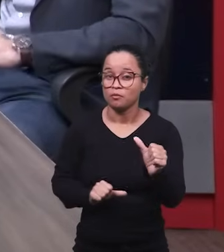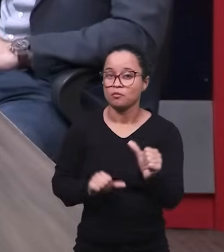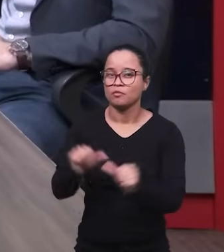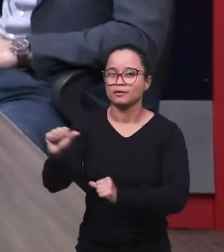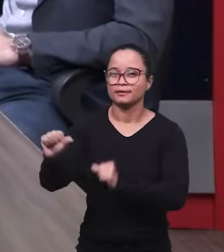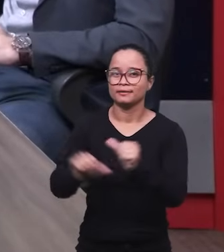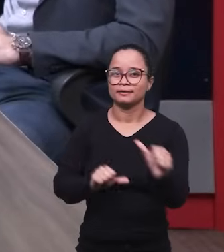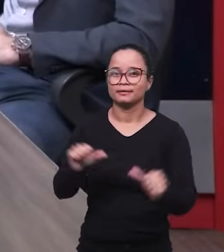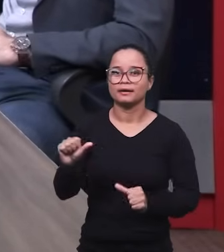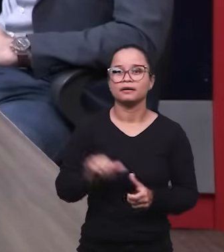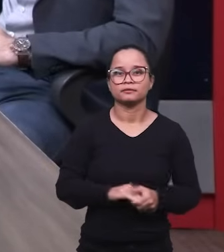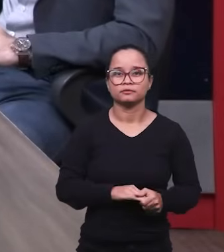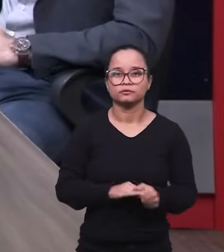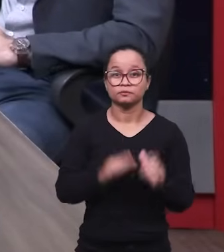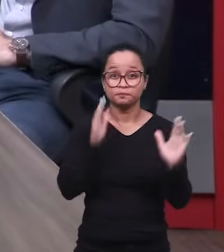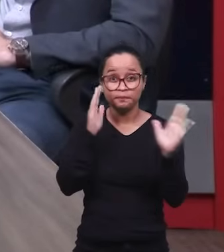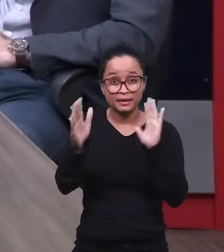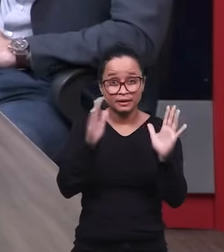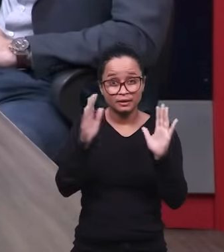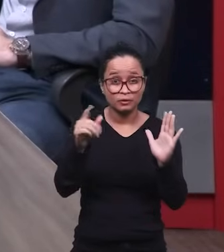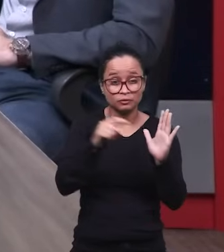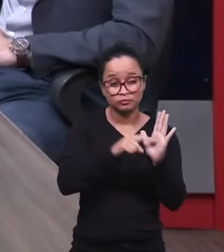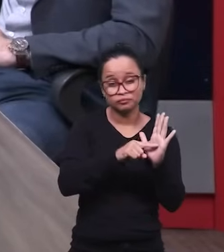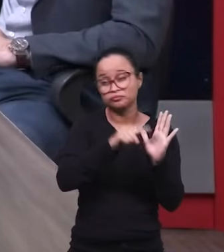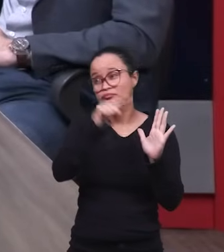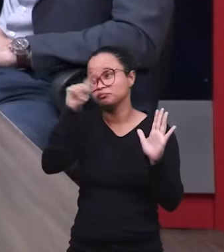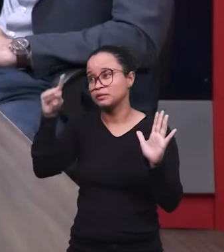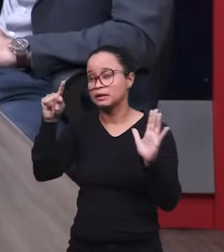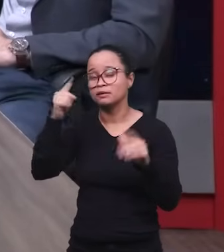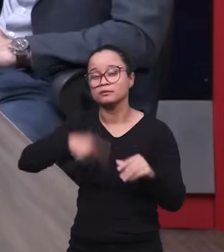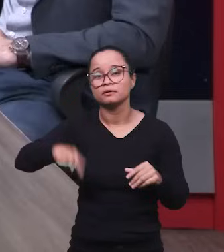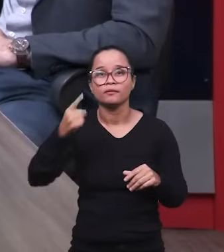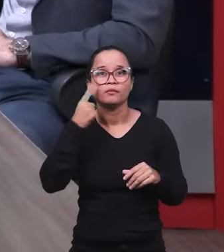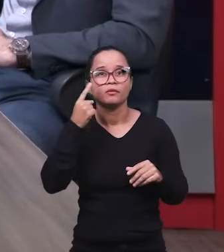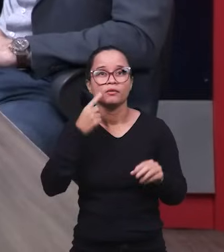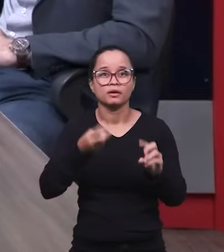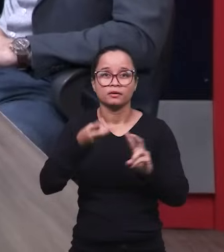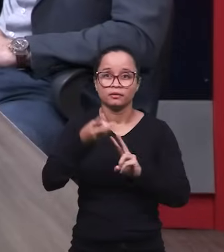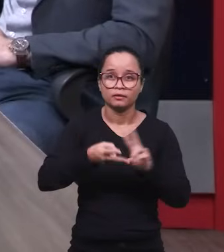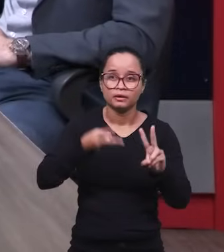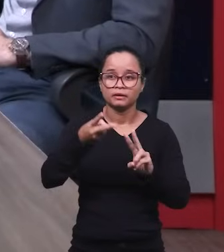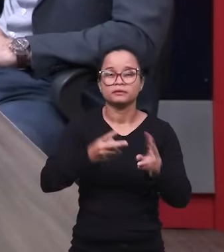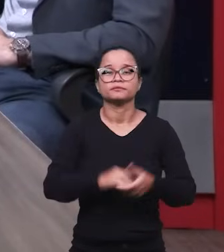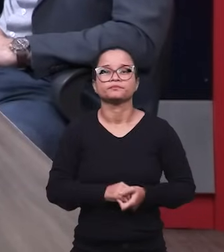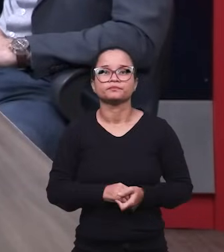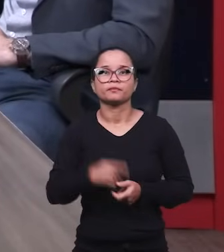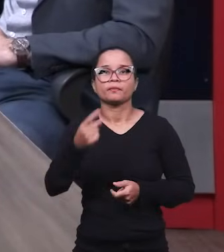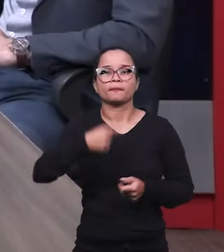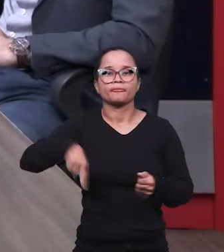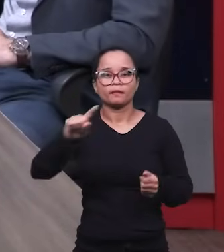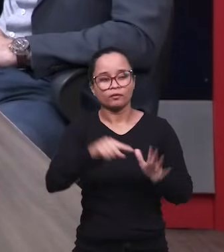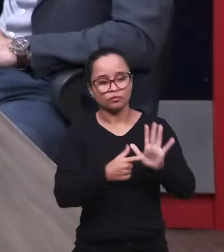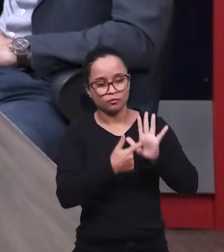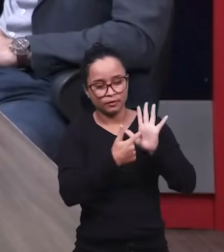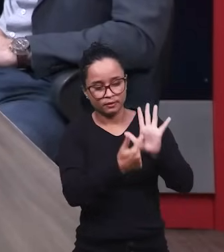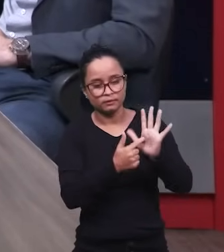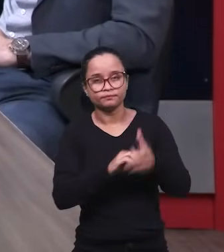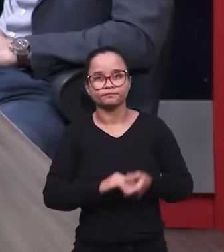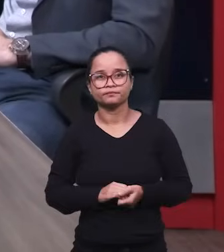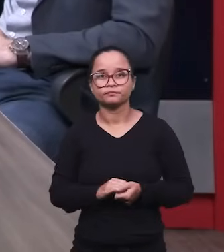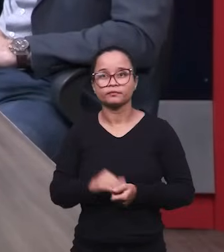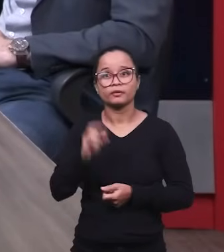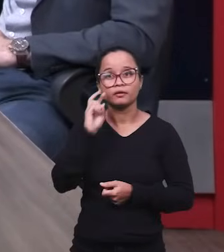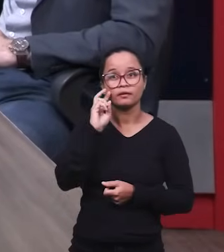mudar o tempo de trajetória. Porque nós vemos o seguinte, no trem, no experimento do trem ali que nós mostramos, você vê